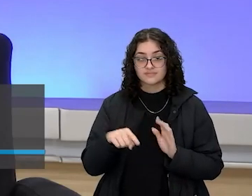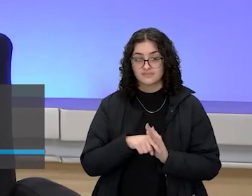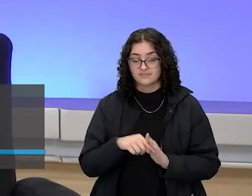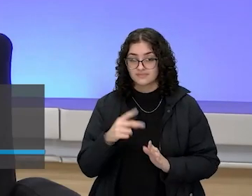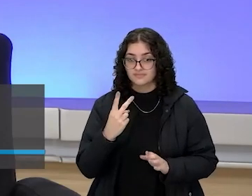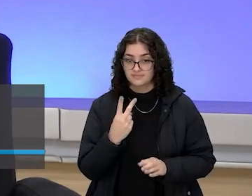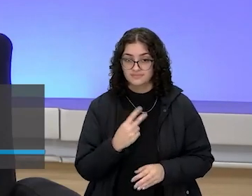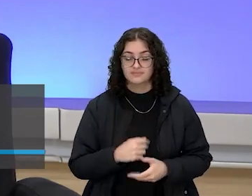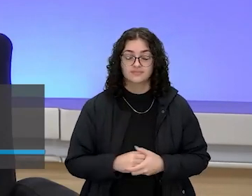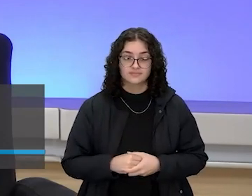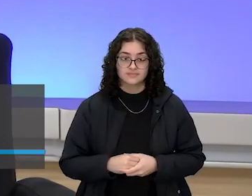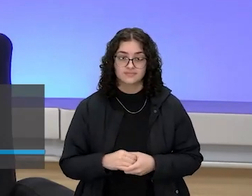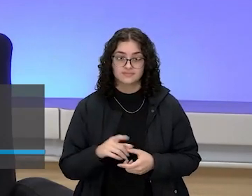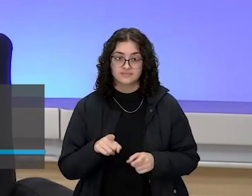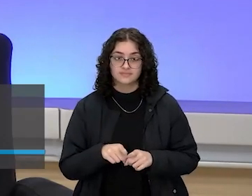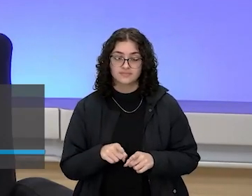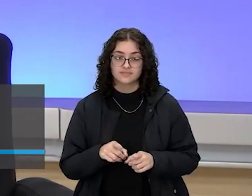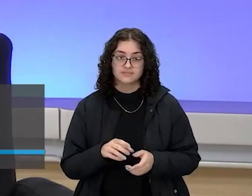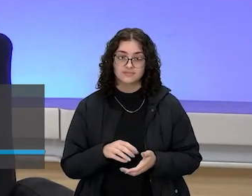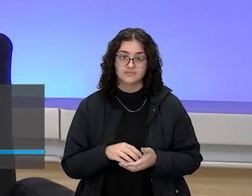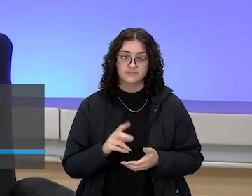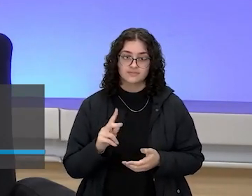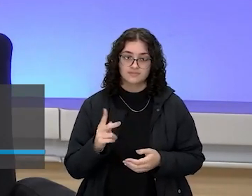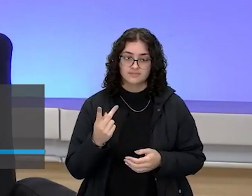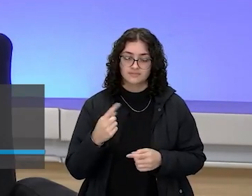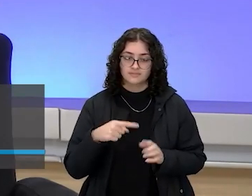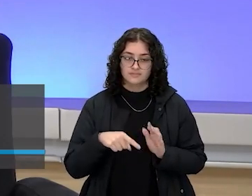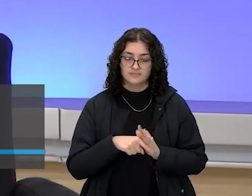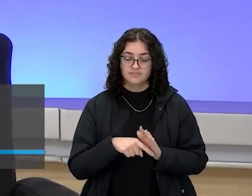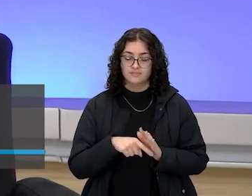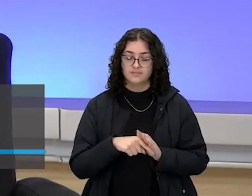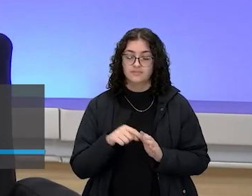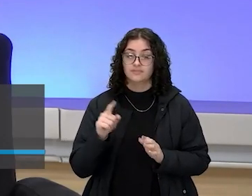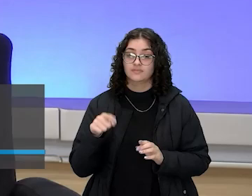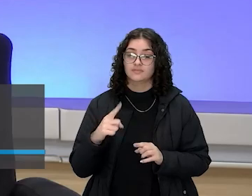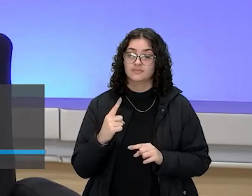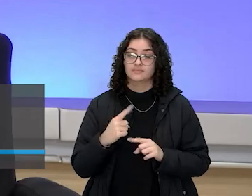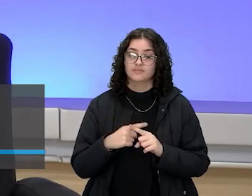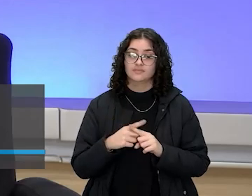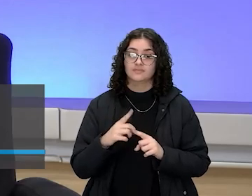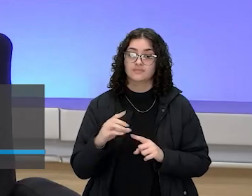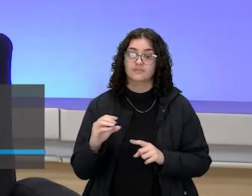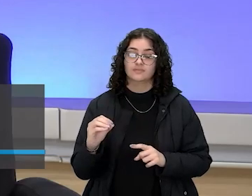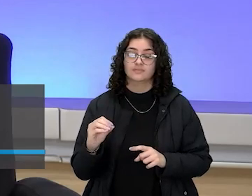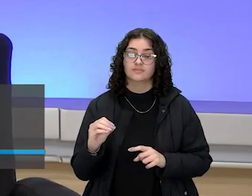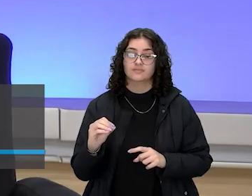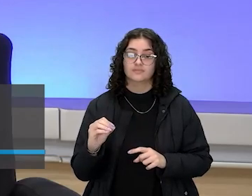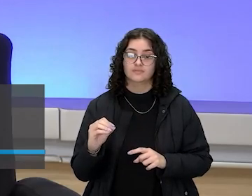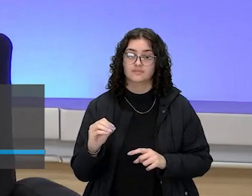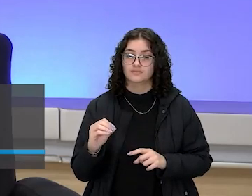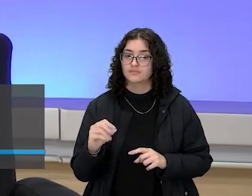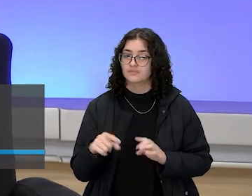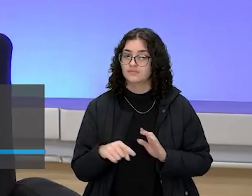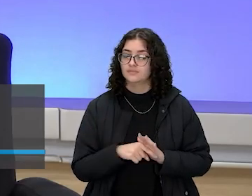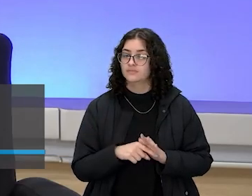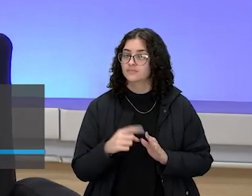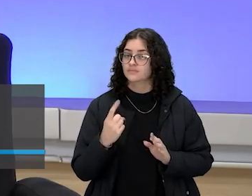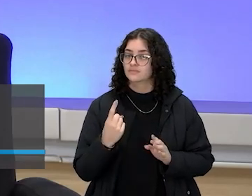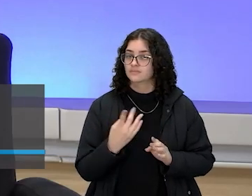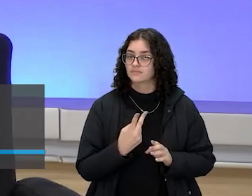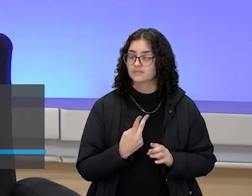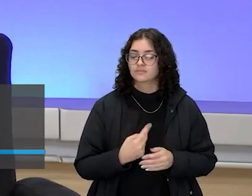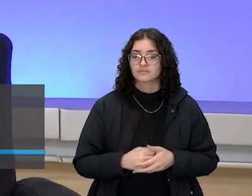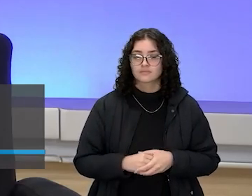2. E a concentração de OH- é 1 vezes 10 a menos... Era, né? 1 vezes 10 a menos